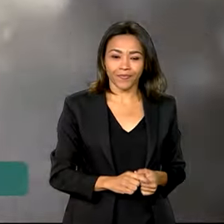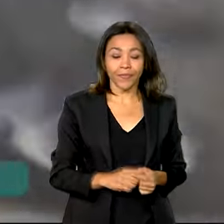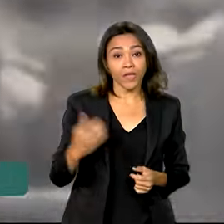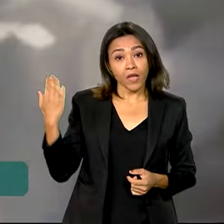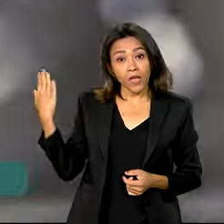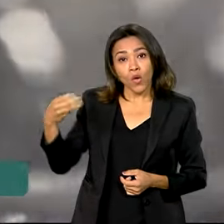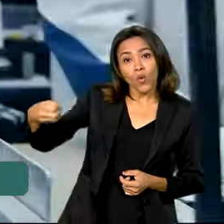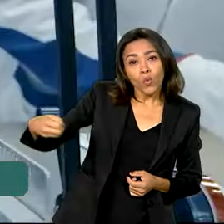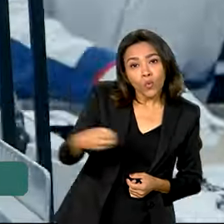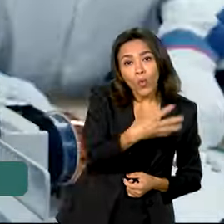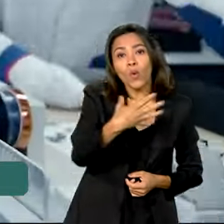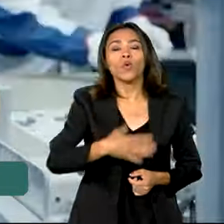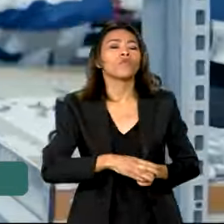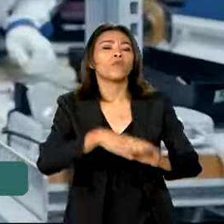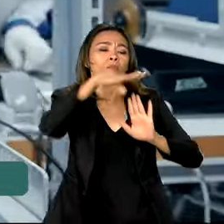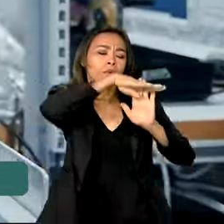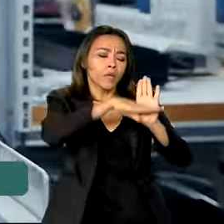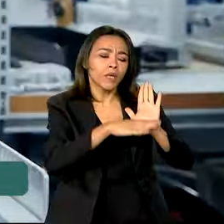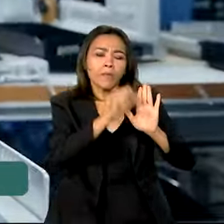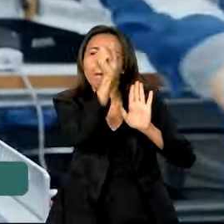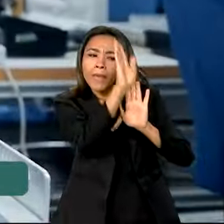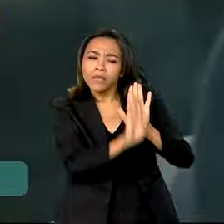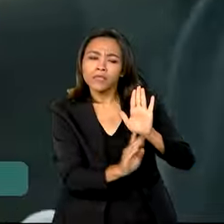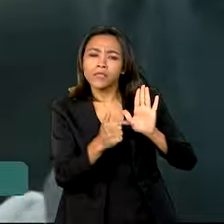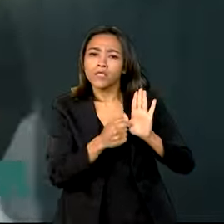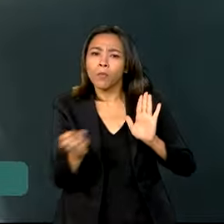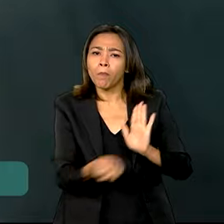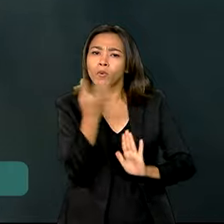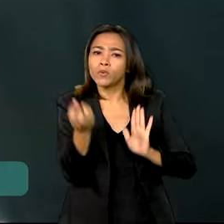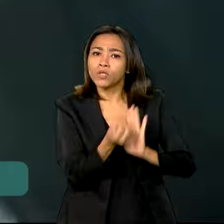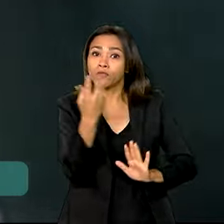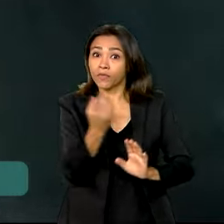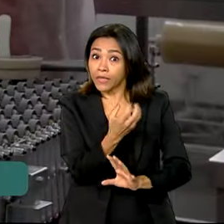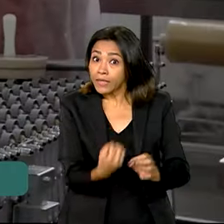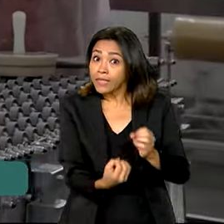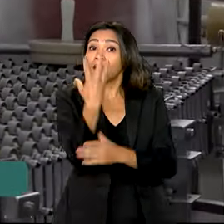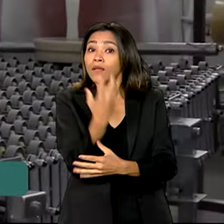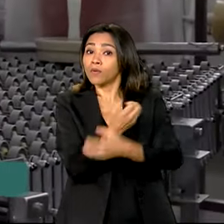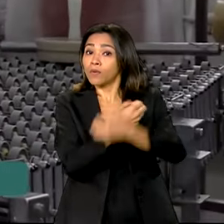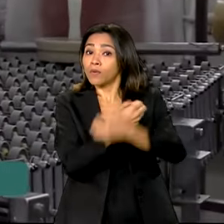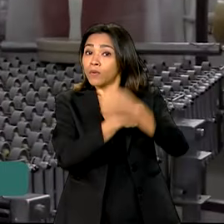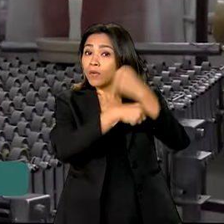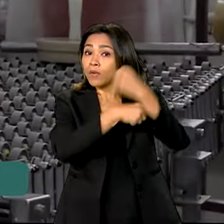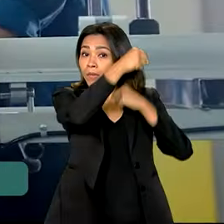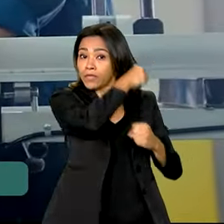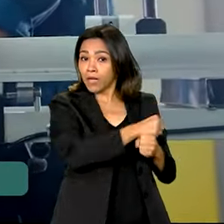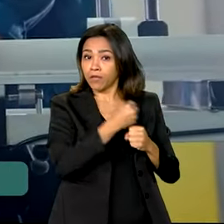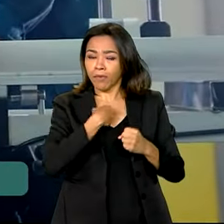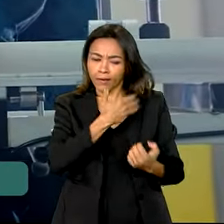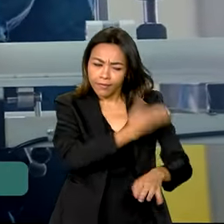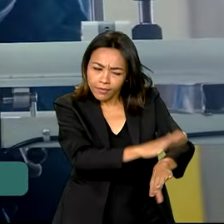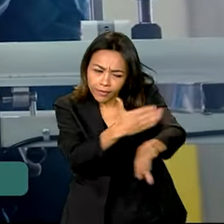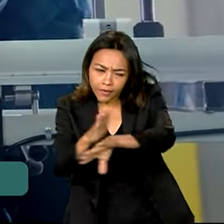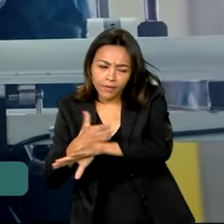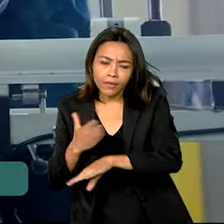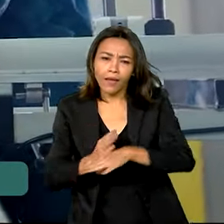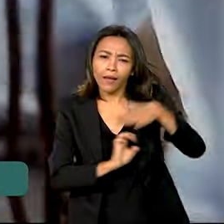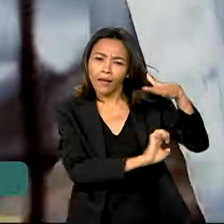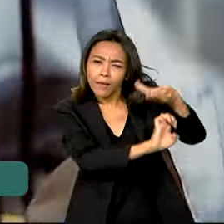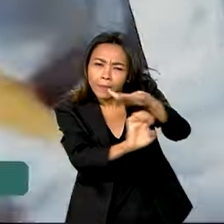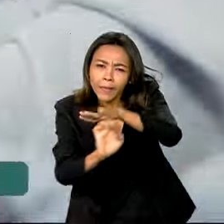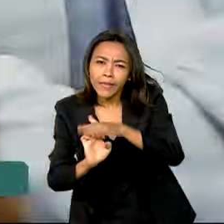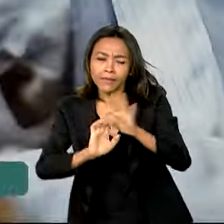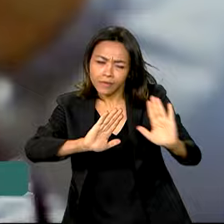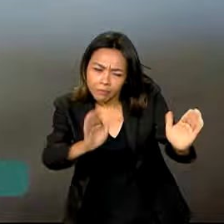O novo Brasil Mais Produtivo foi criado em novembro do ano passado para capacitar pequenas e médias